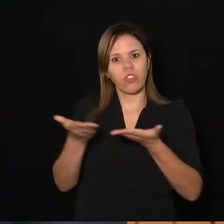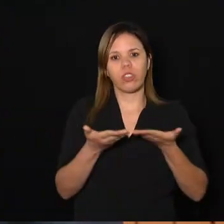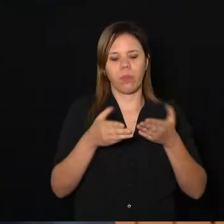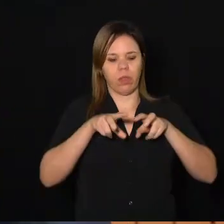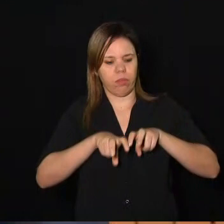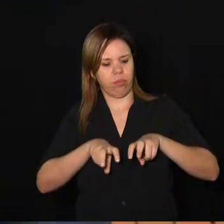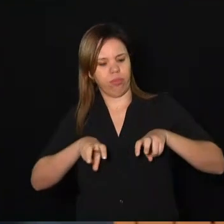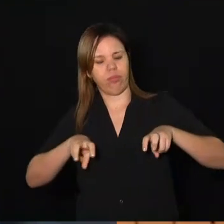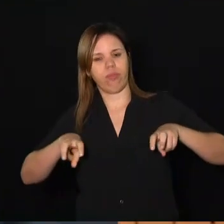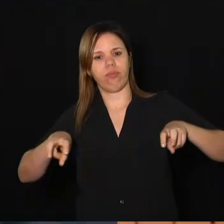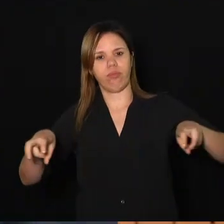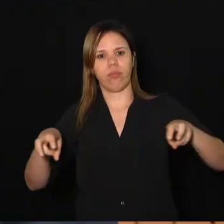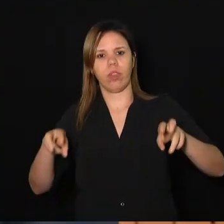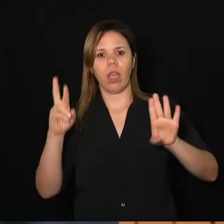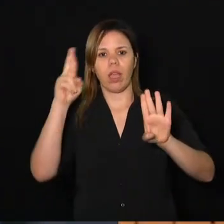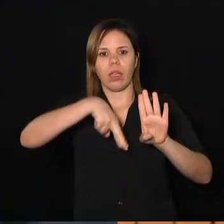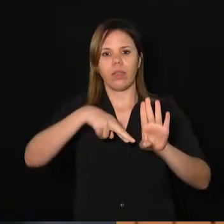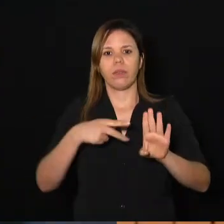representando